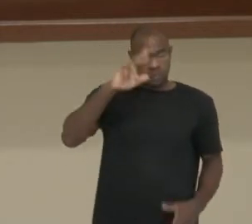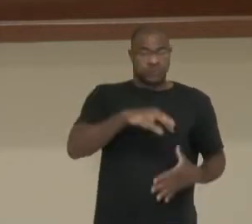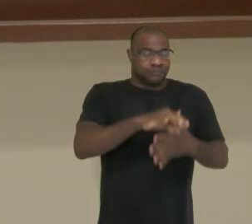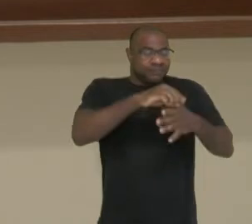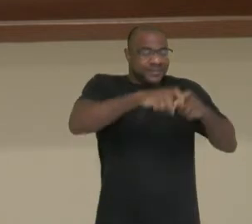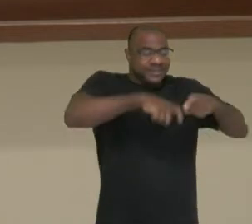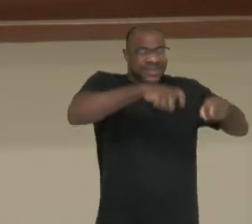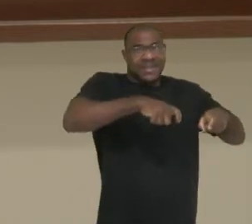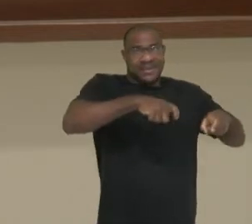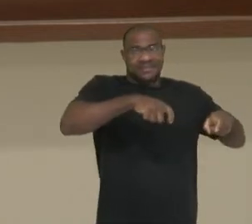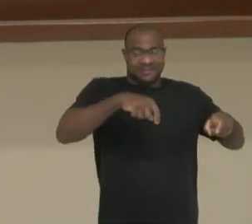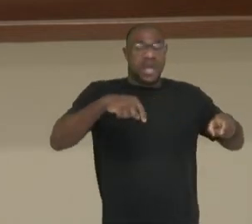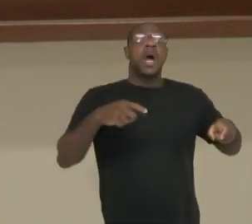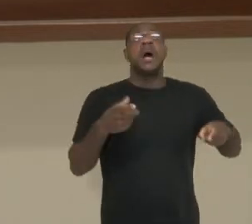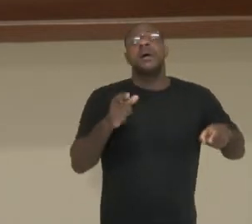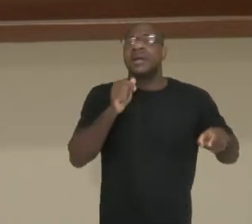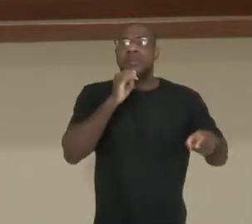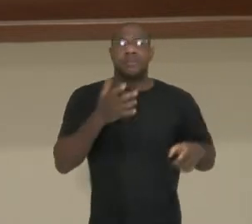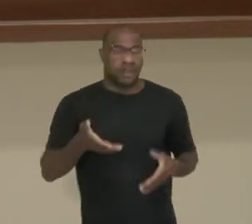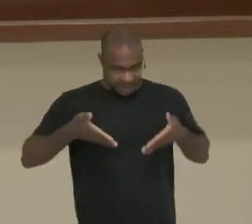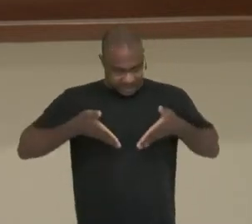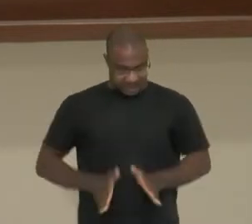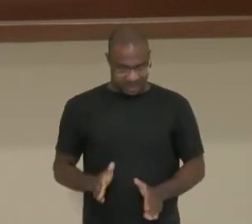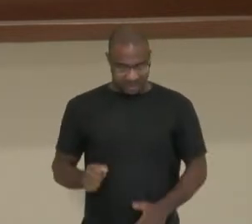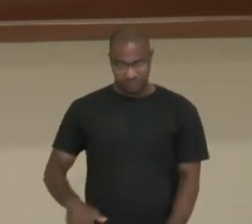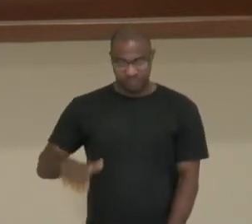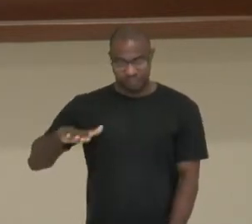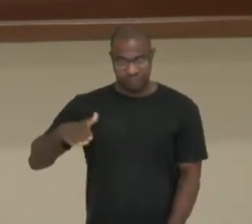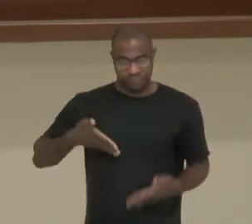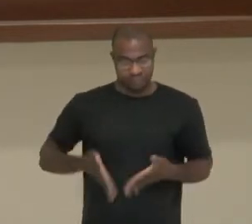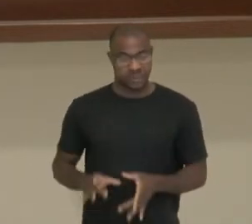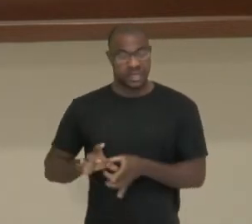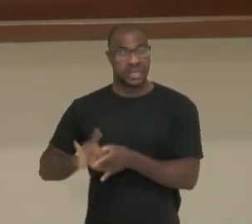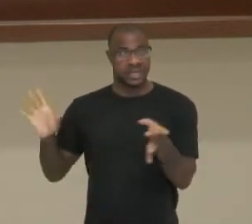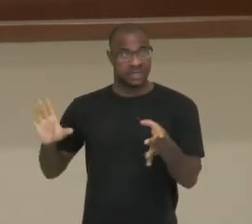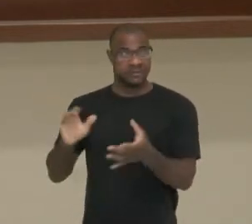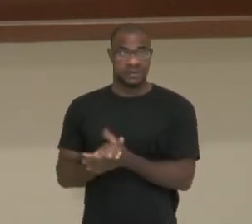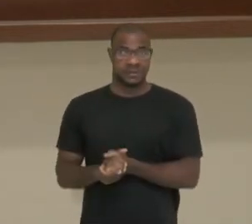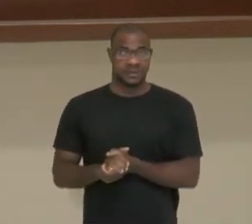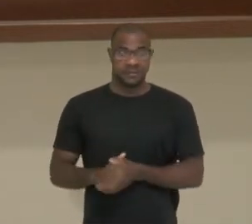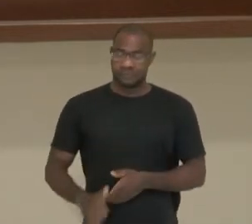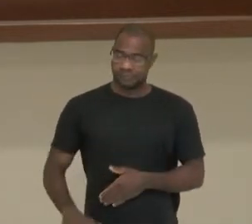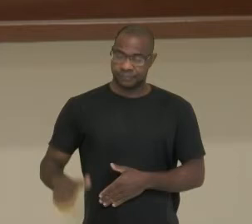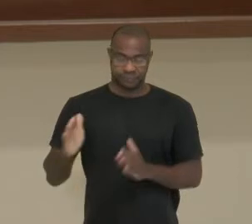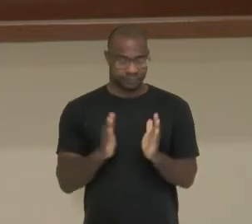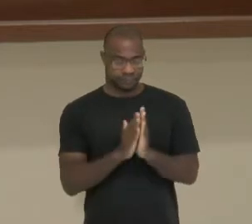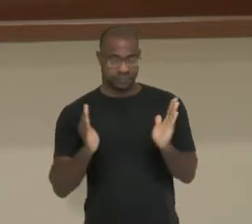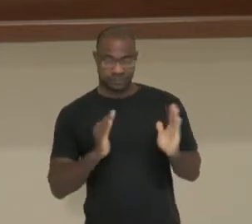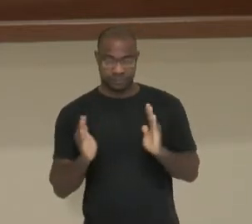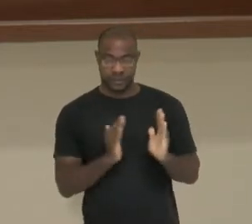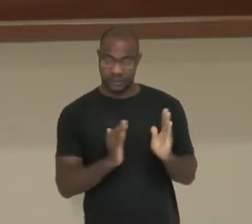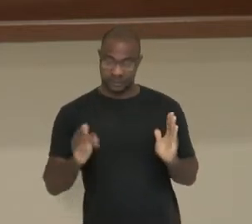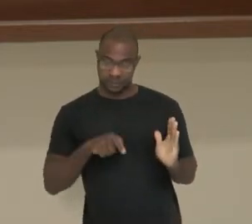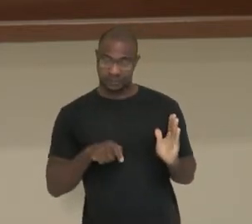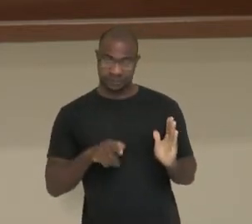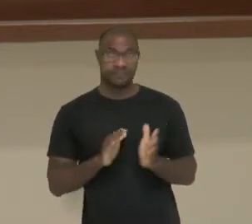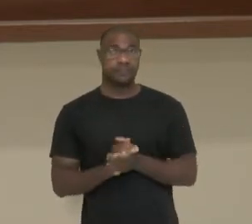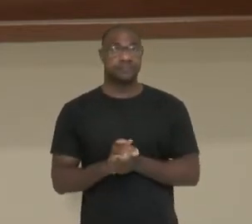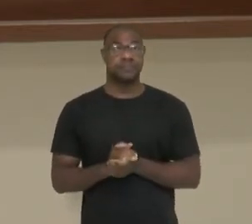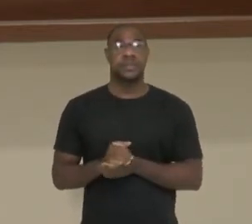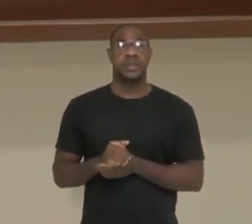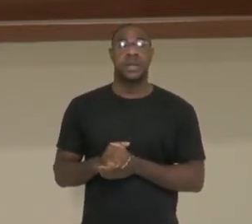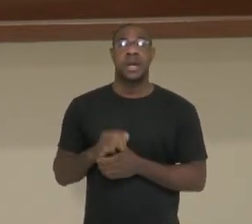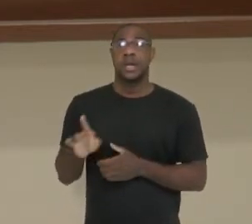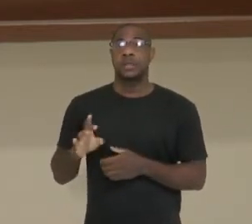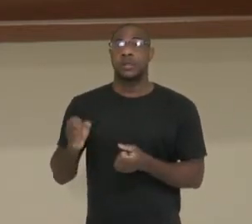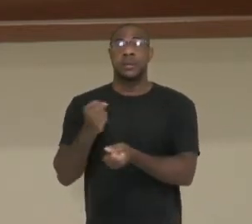ventre livre. Uma criança ela nasceria livre, né, a partir dessa data, mas ela só